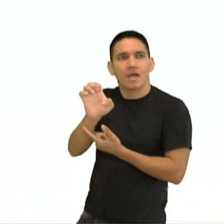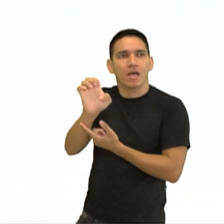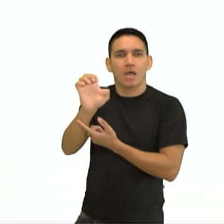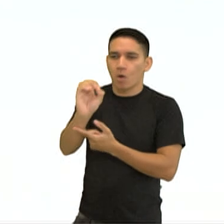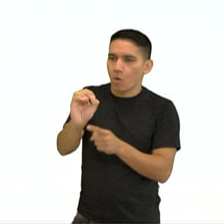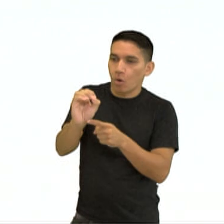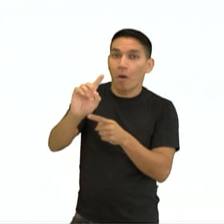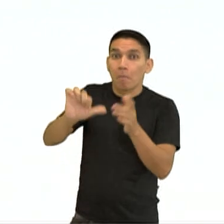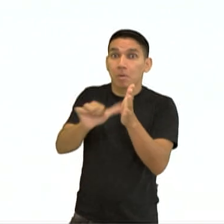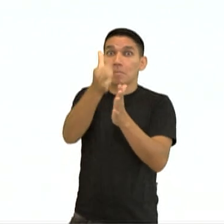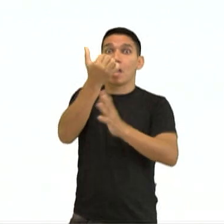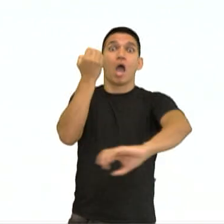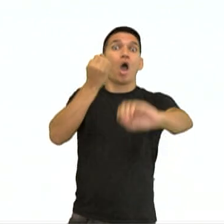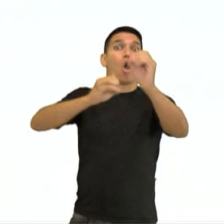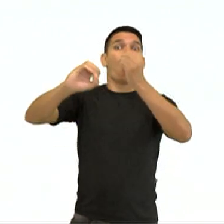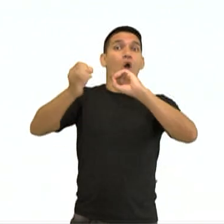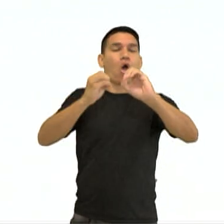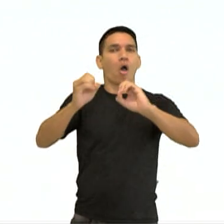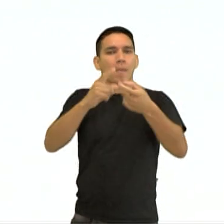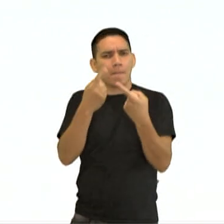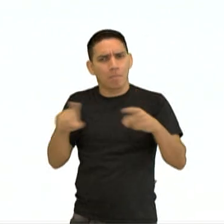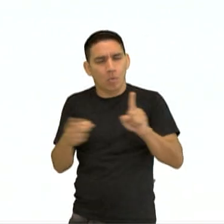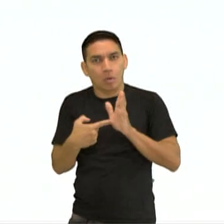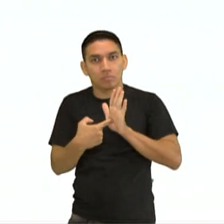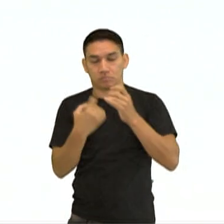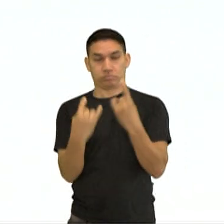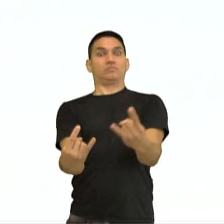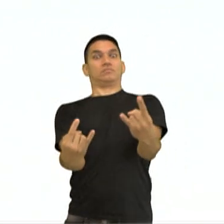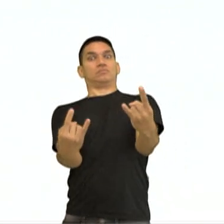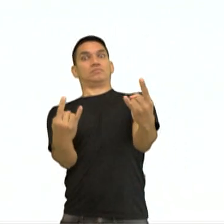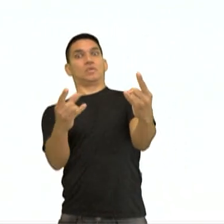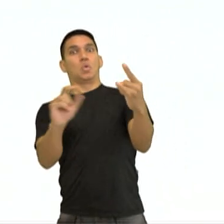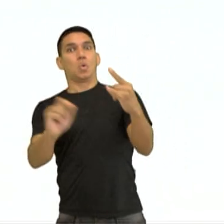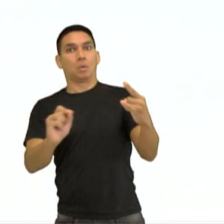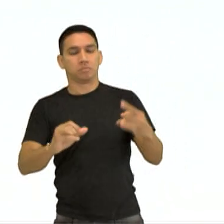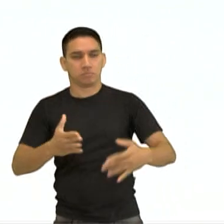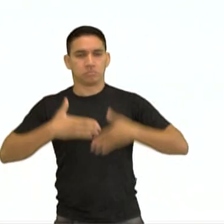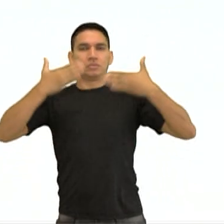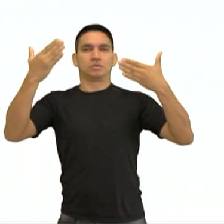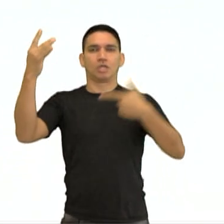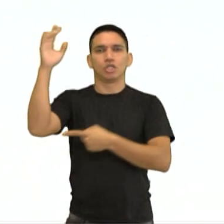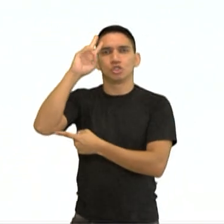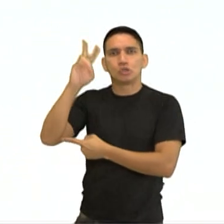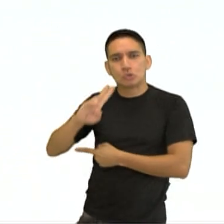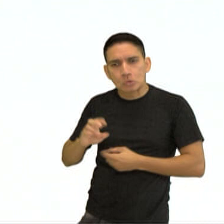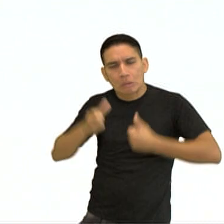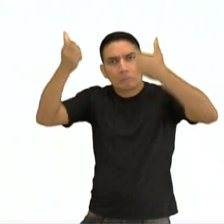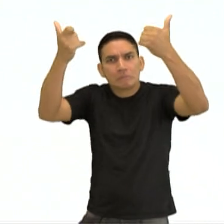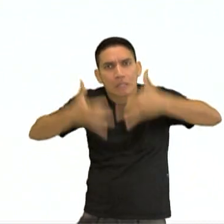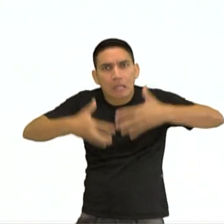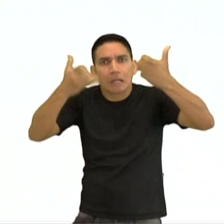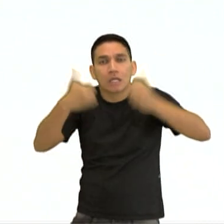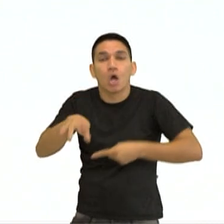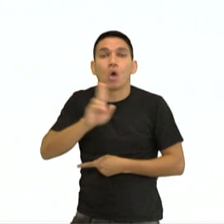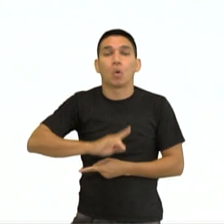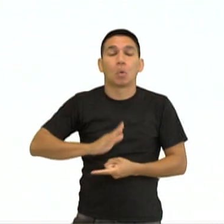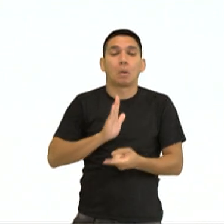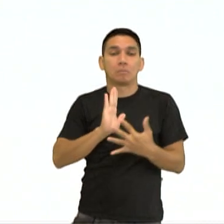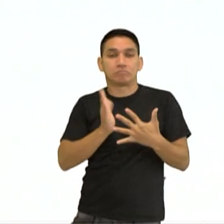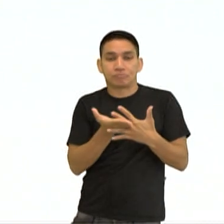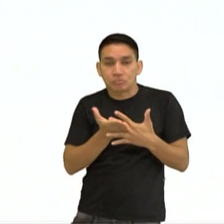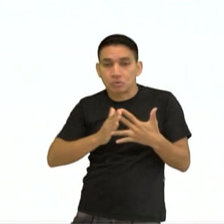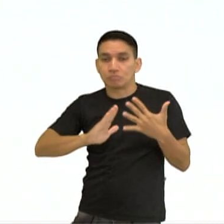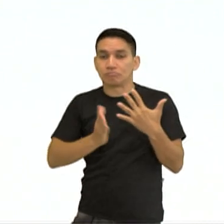uma música que realmente acentua o impacto dramático da história que está sendo contado. Tá? Usando intervalos cromáticos